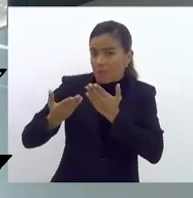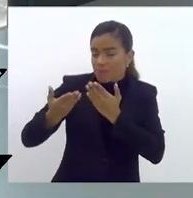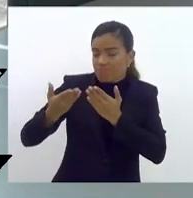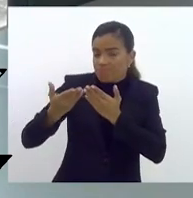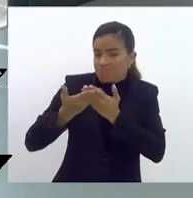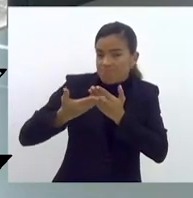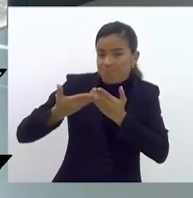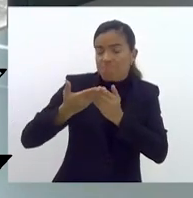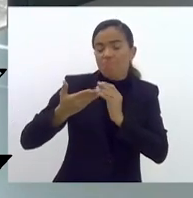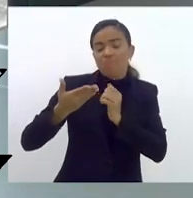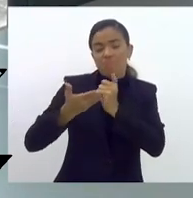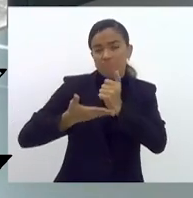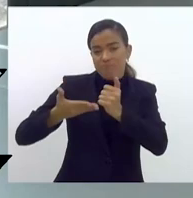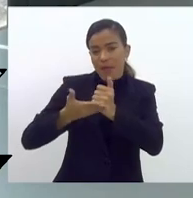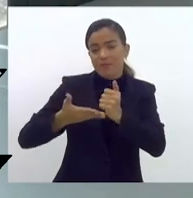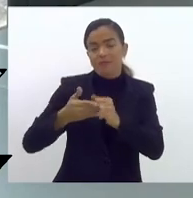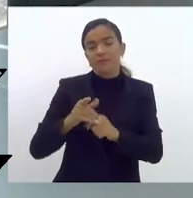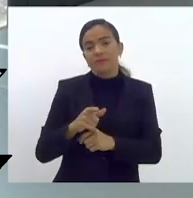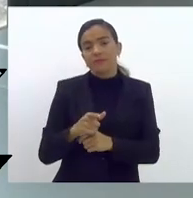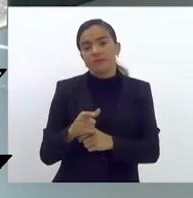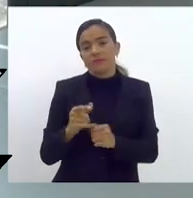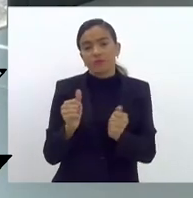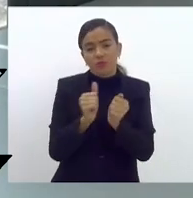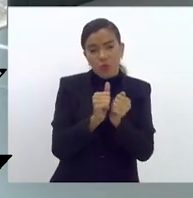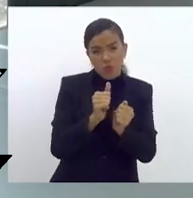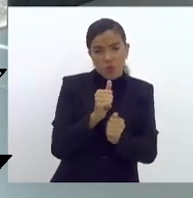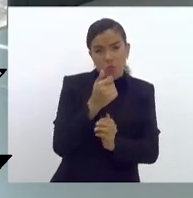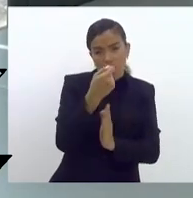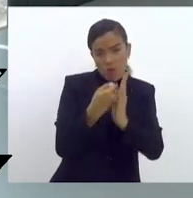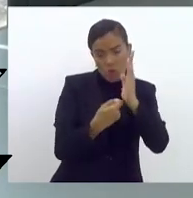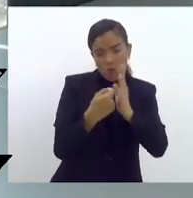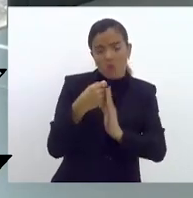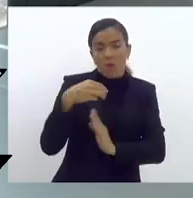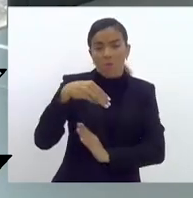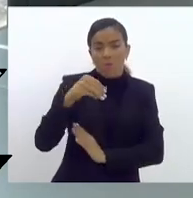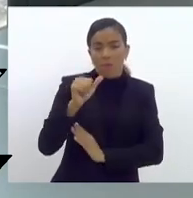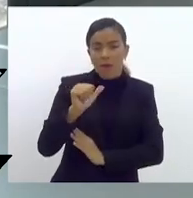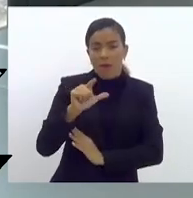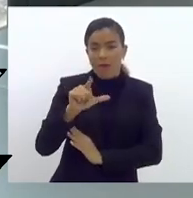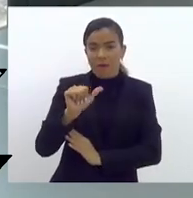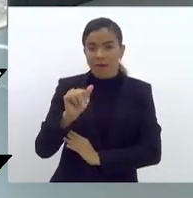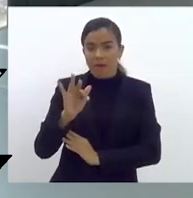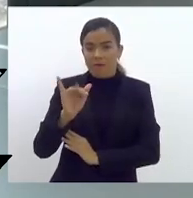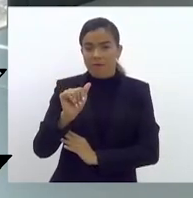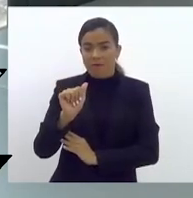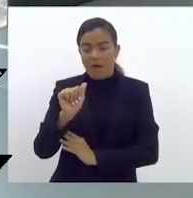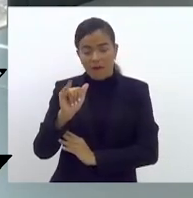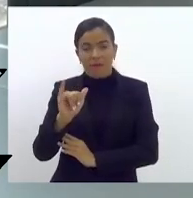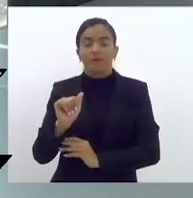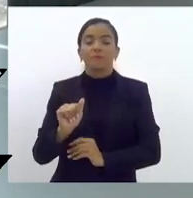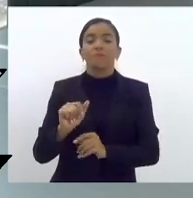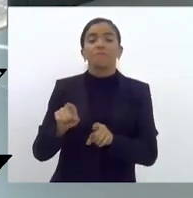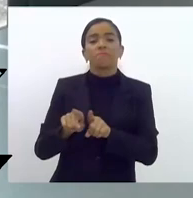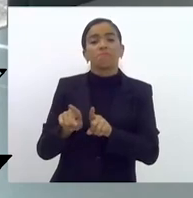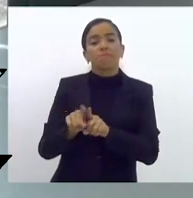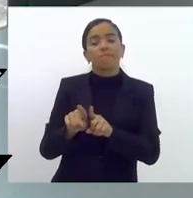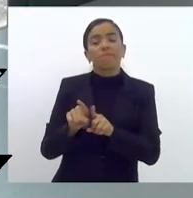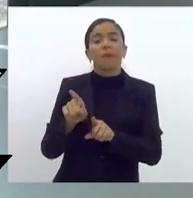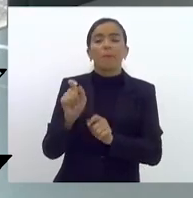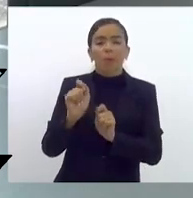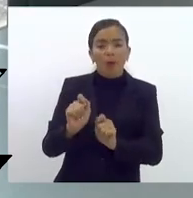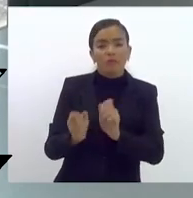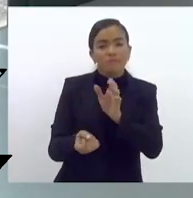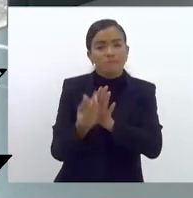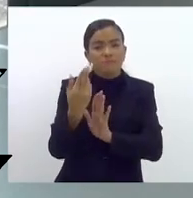com deputado Malafaia e que a gente possa igual à frente igual os projetos de utilidade pública que a gente possa também criar um